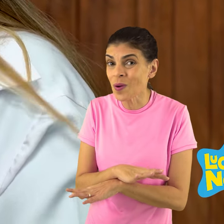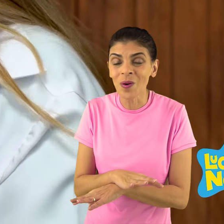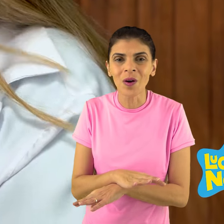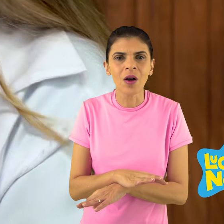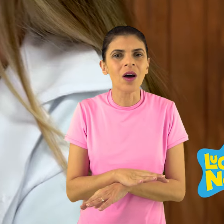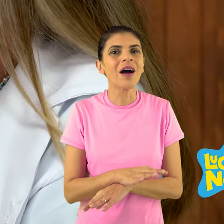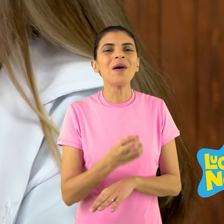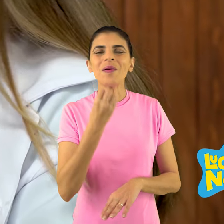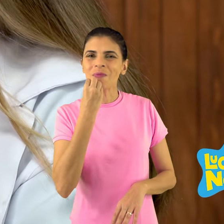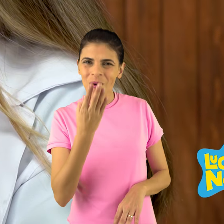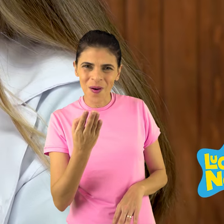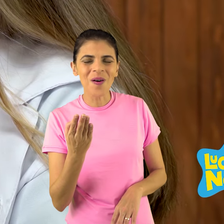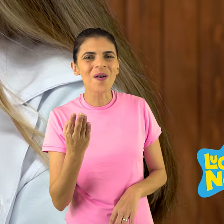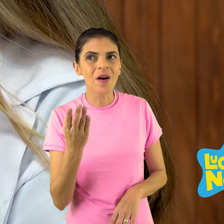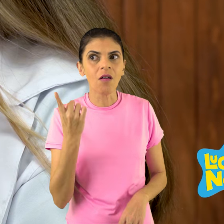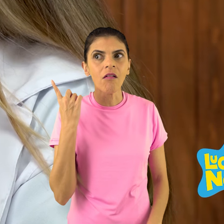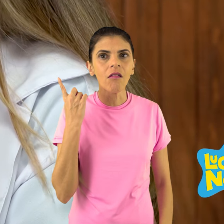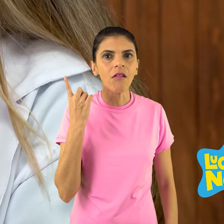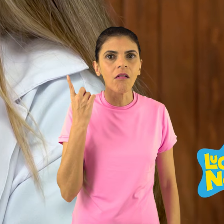vocês vieram se inscrever.